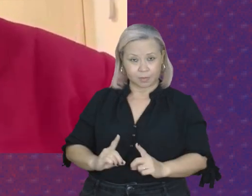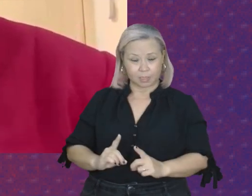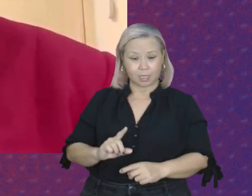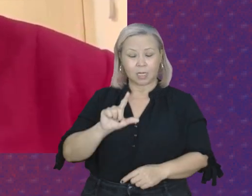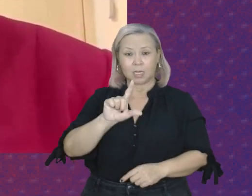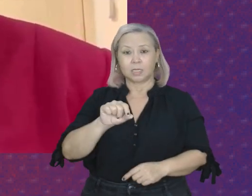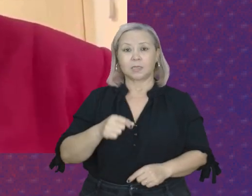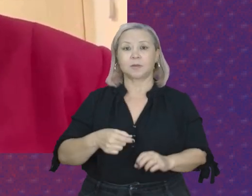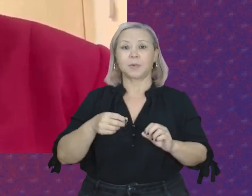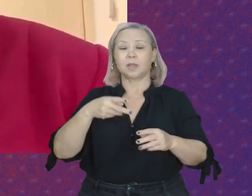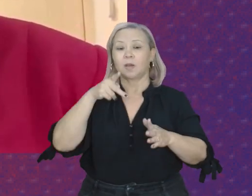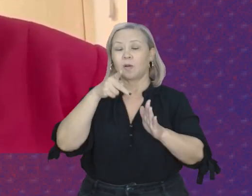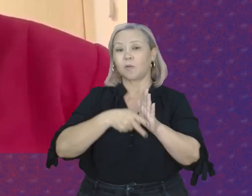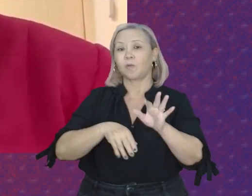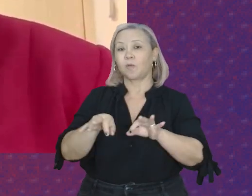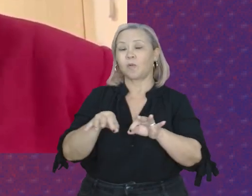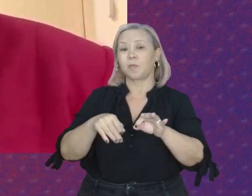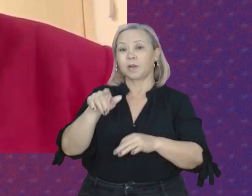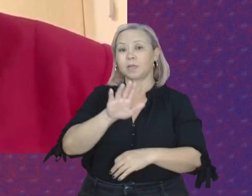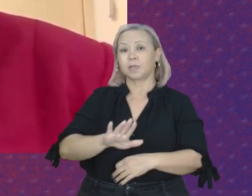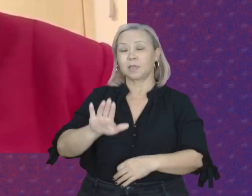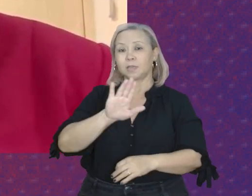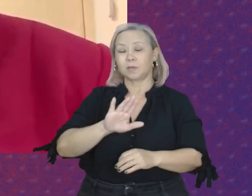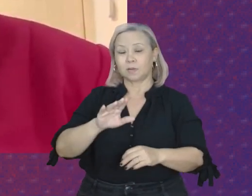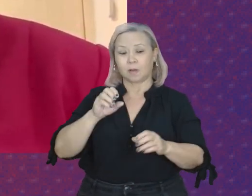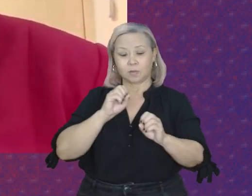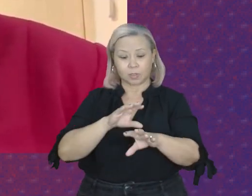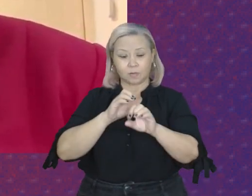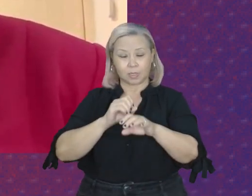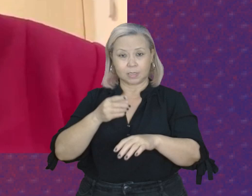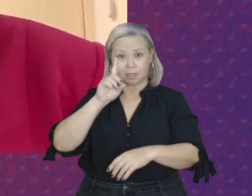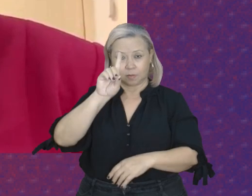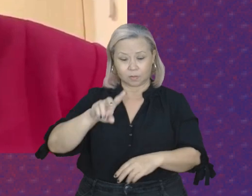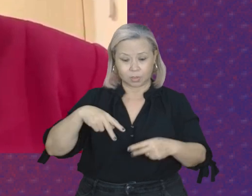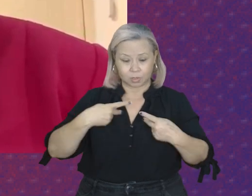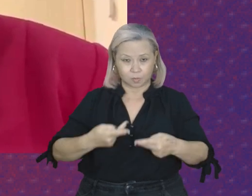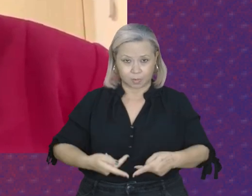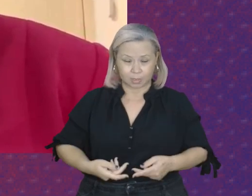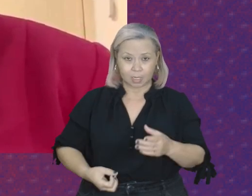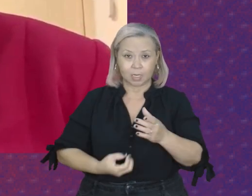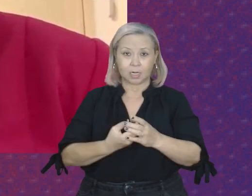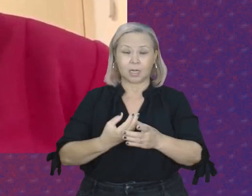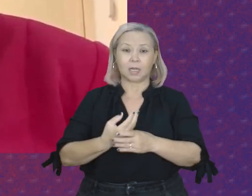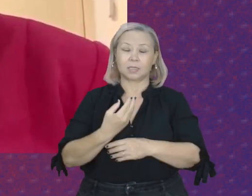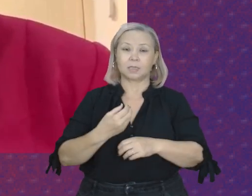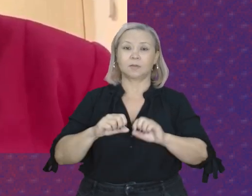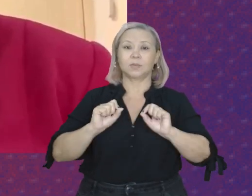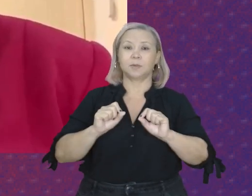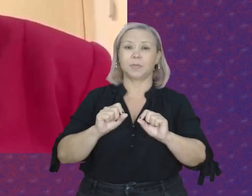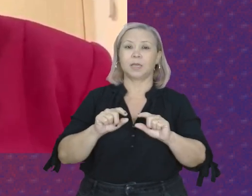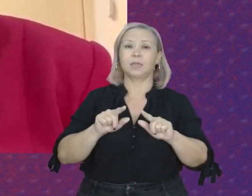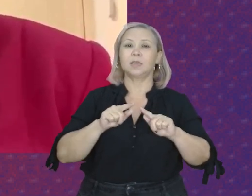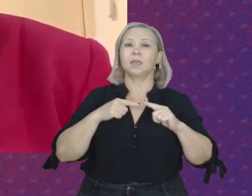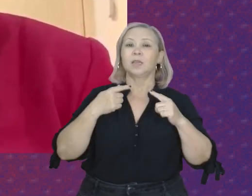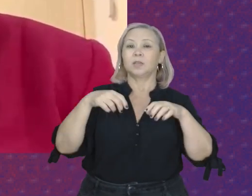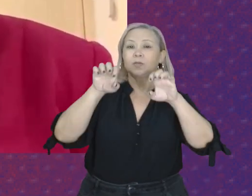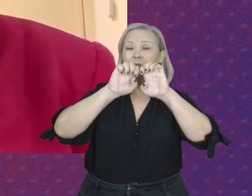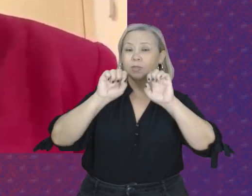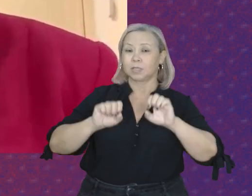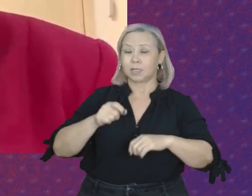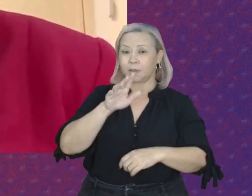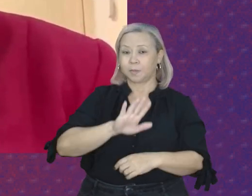né, o Plano Nacional de Educação em Direitos Humanos e a criação do Sistema Nacional de Atendimento